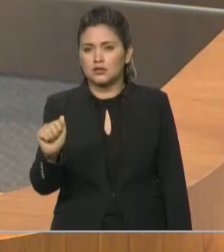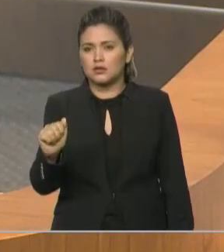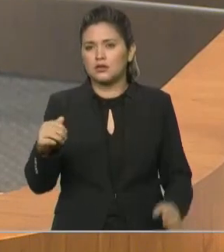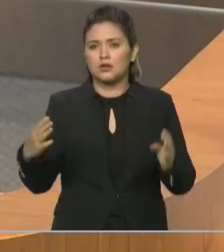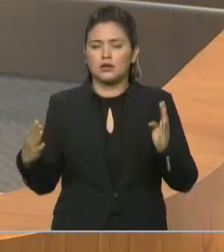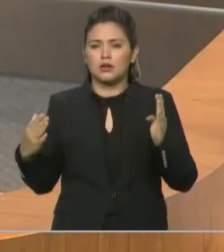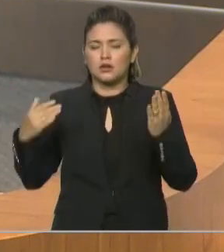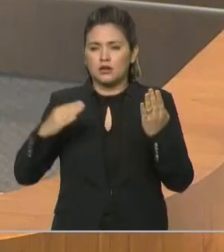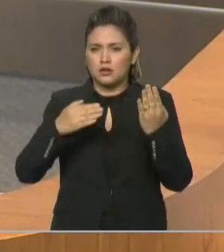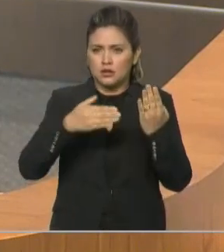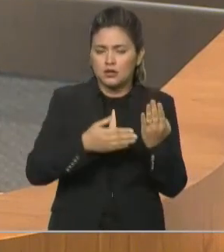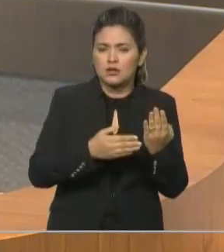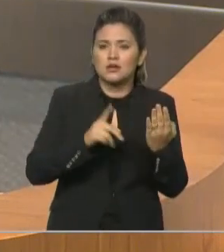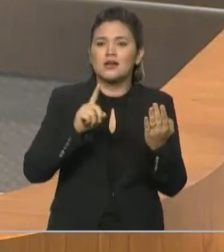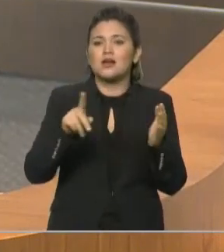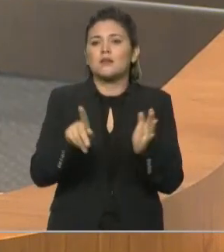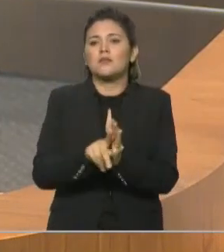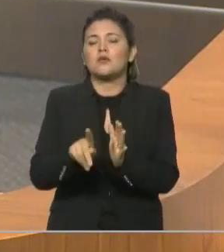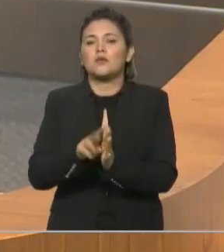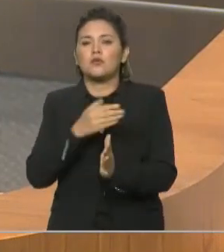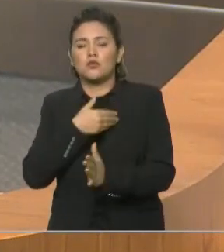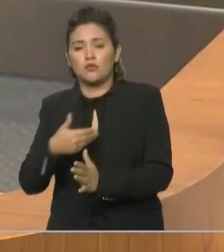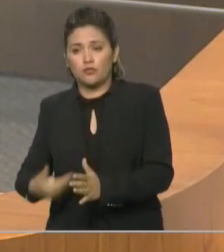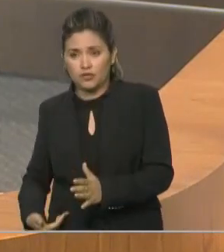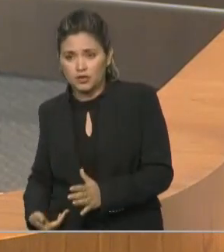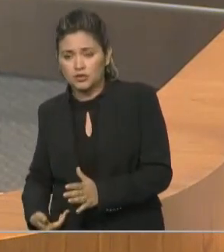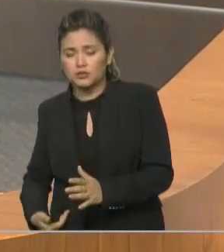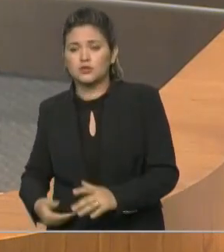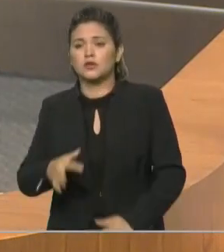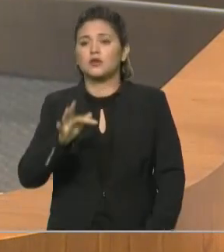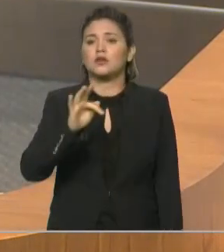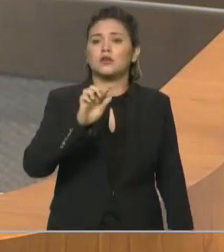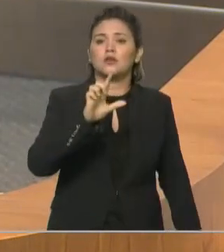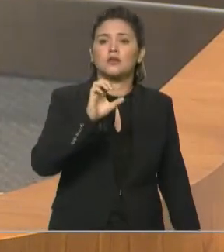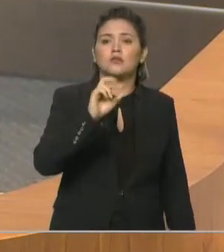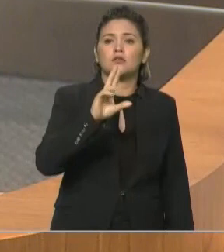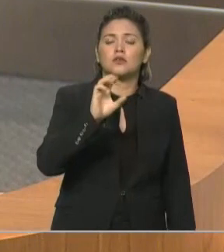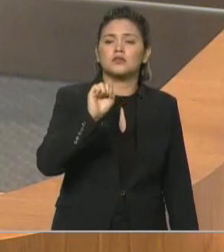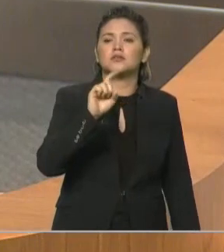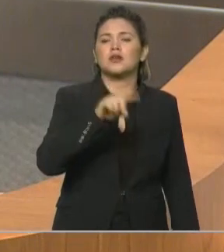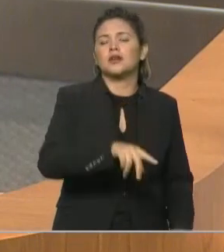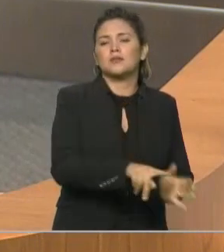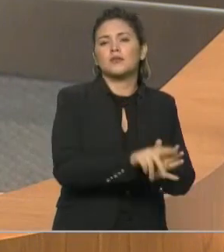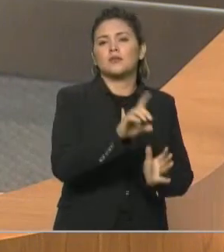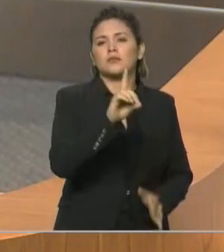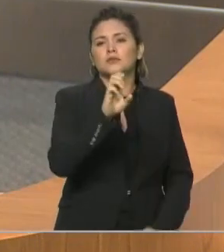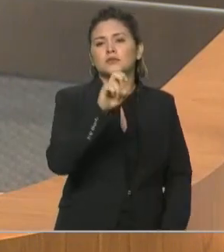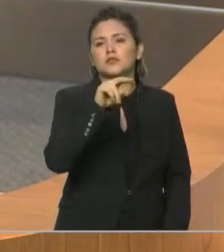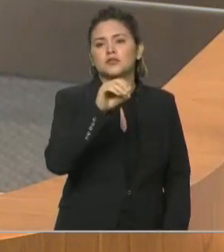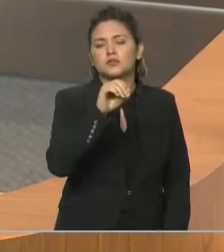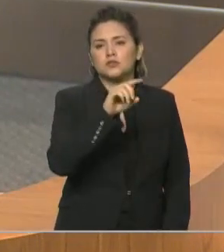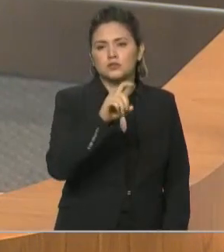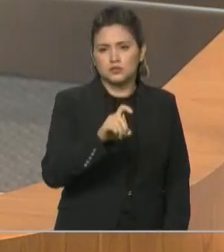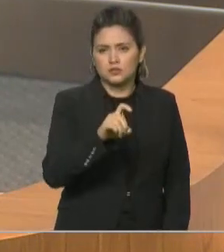uma situação, e a barragem do Flores é do DENOX. O governo federal